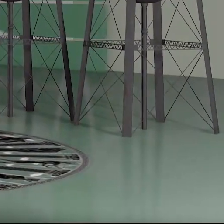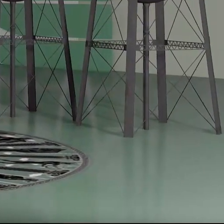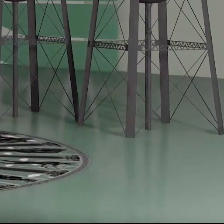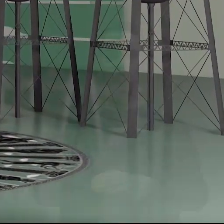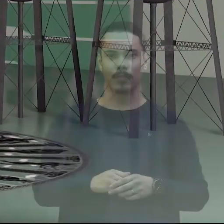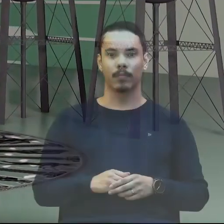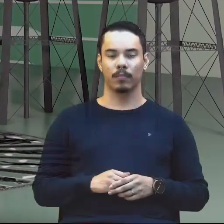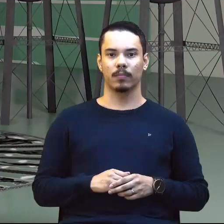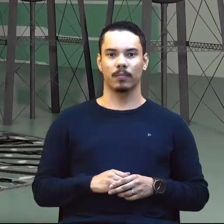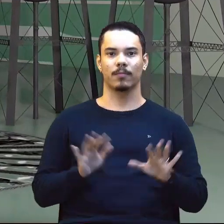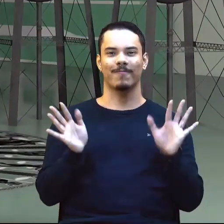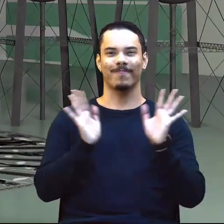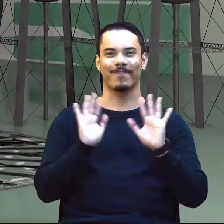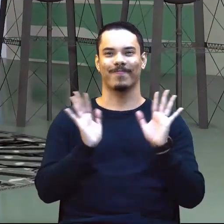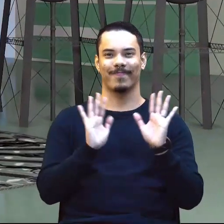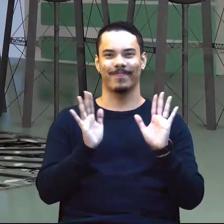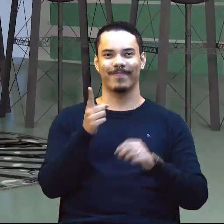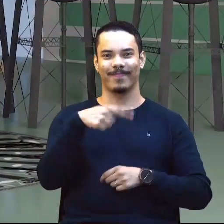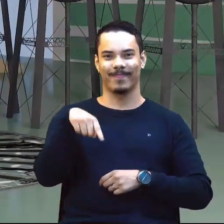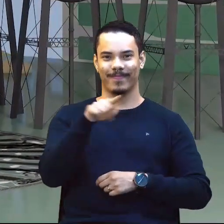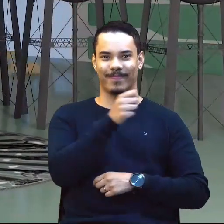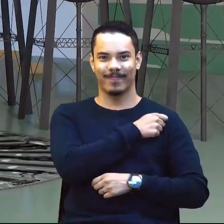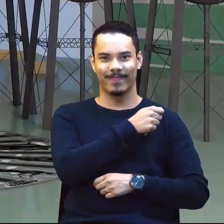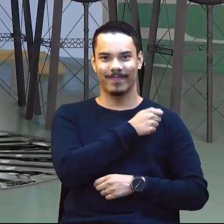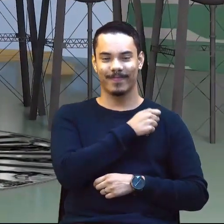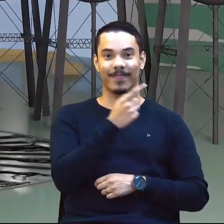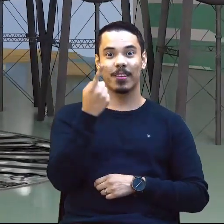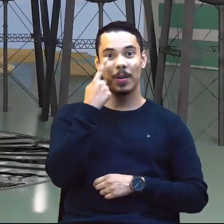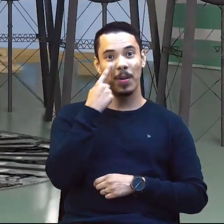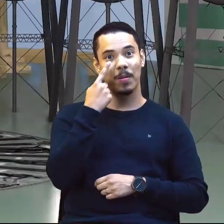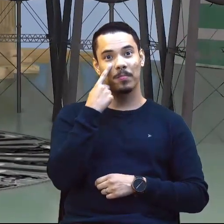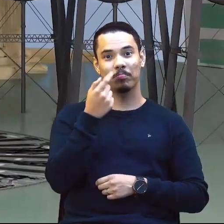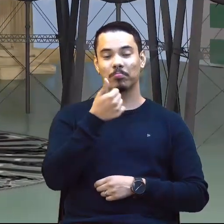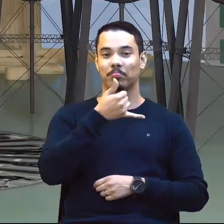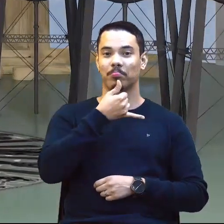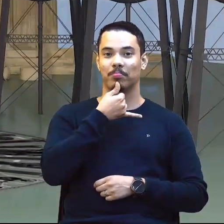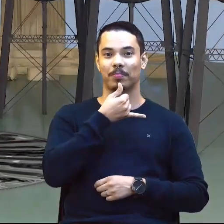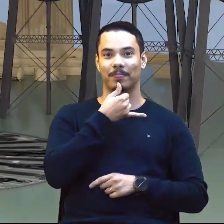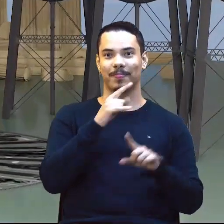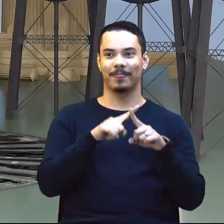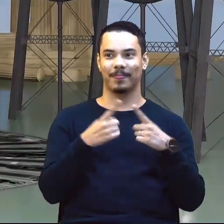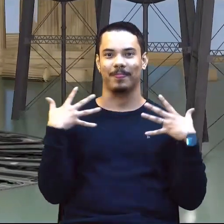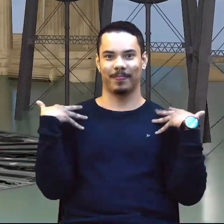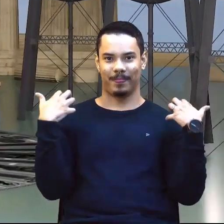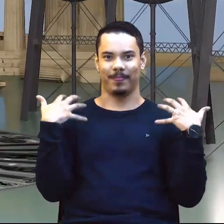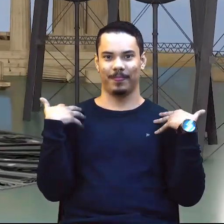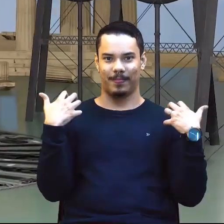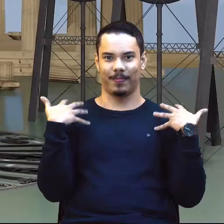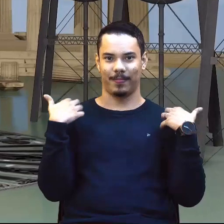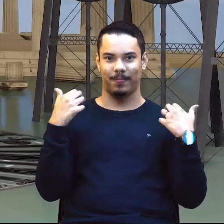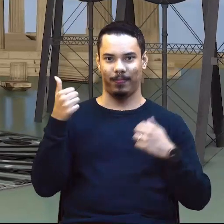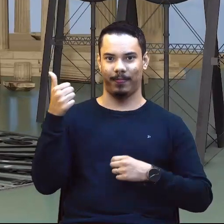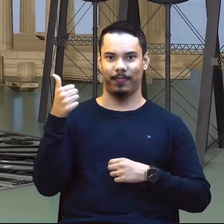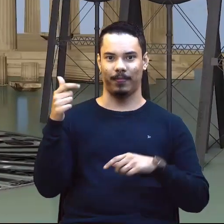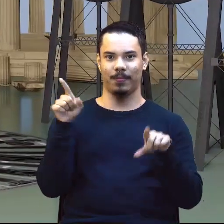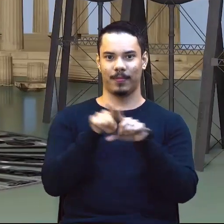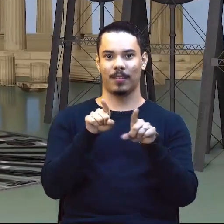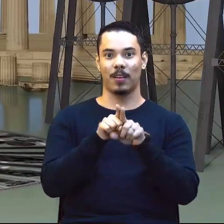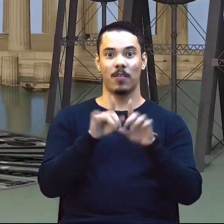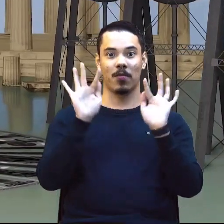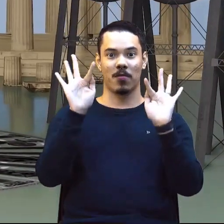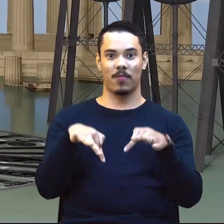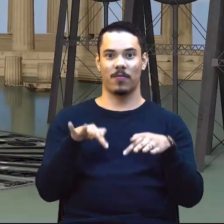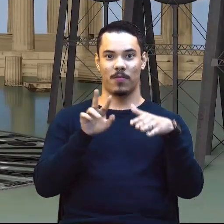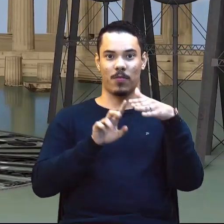Olá, queridos estudantes! Olha, que peninha, mas que alegria! Chegamos ao final da unidade